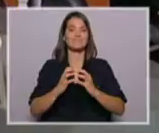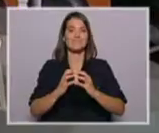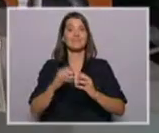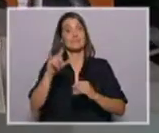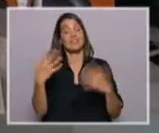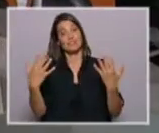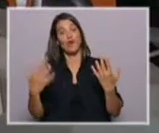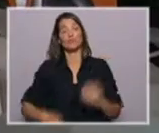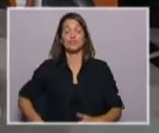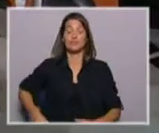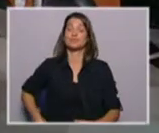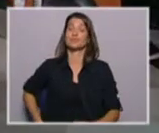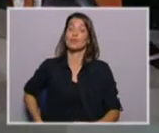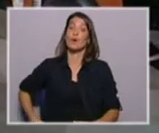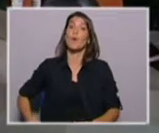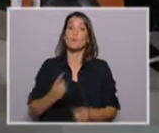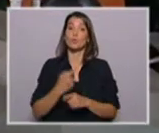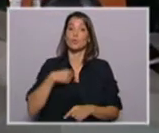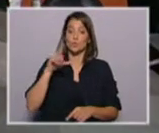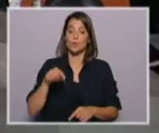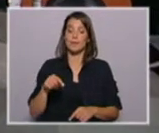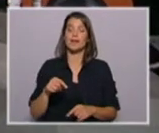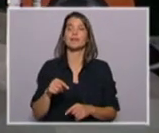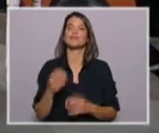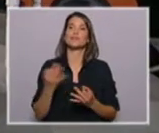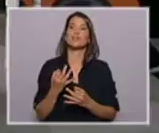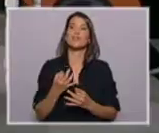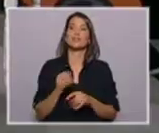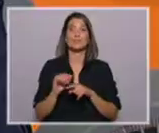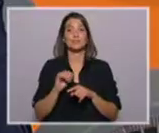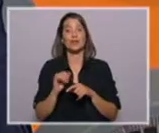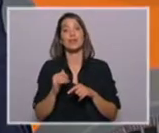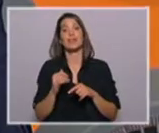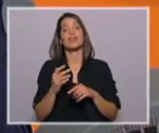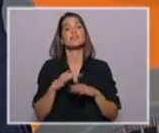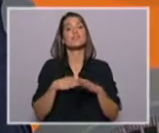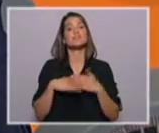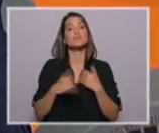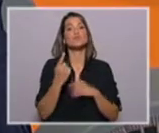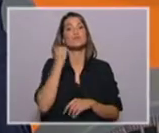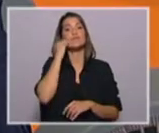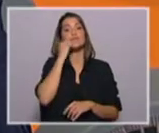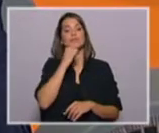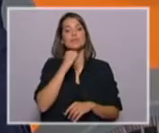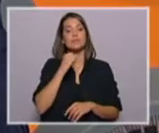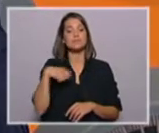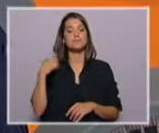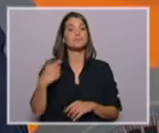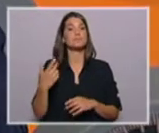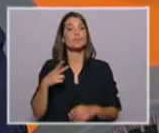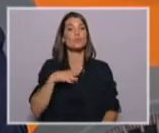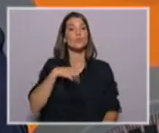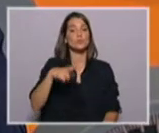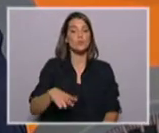porque eu tive também o prazer de realizar um filme chamado Portugal